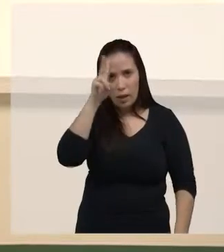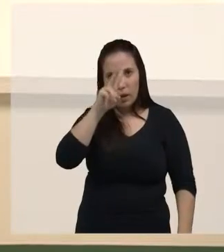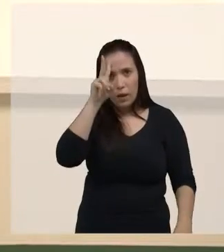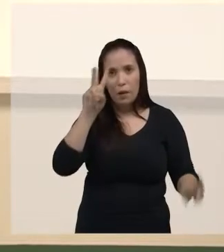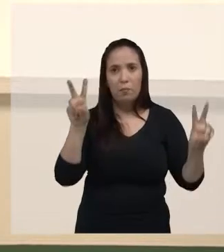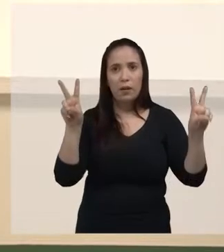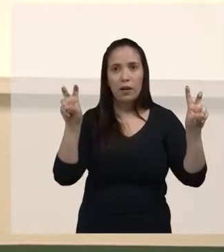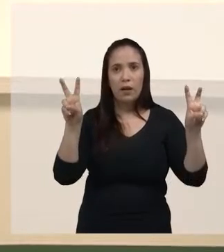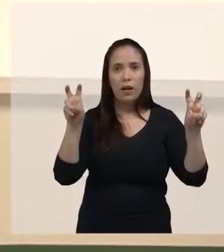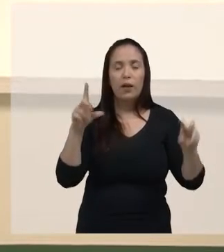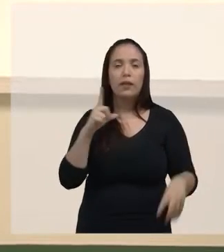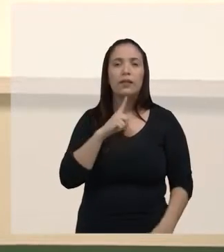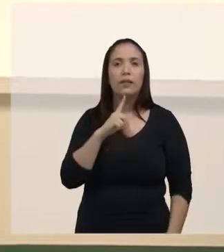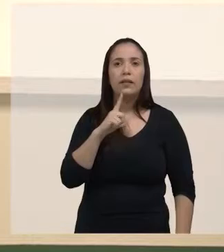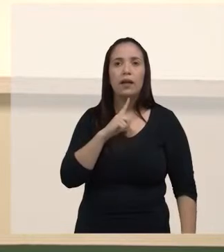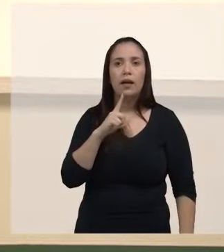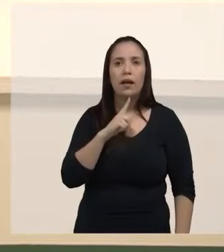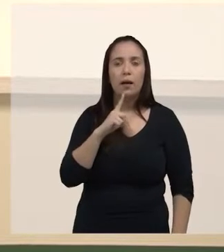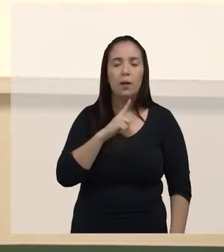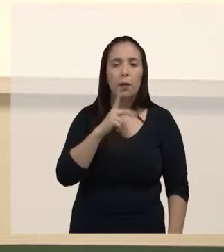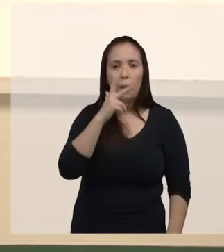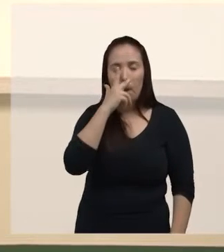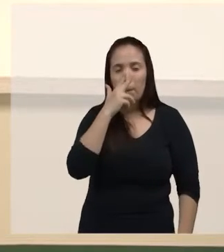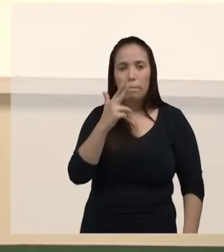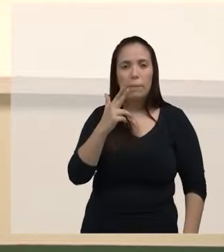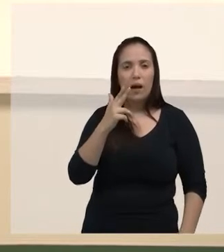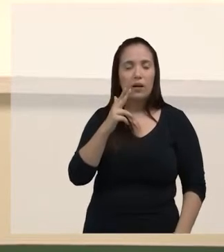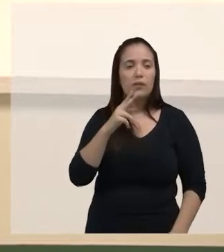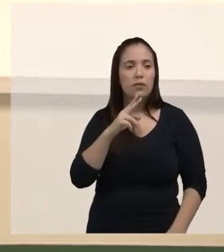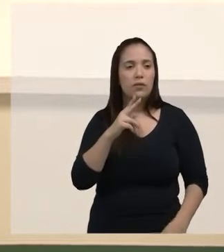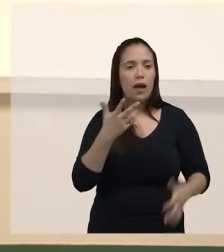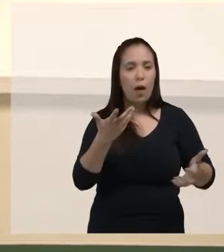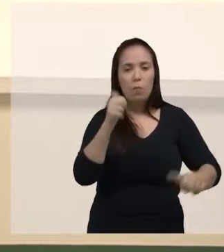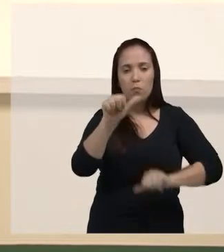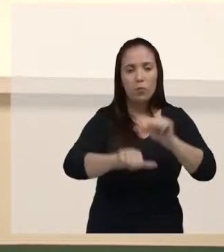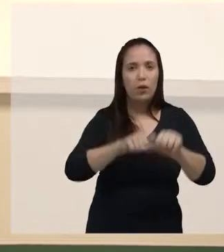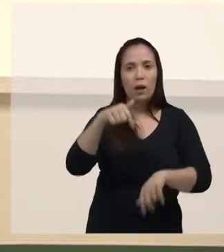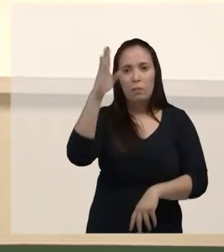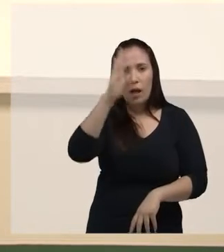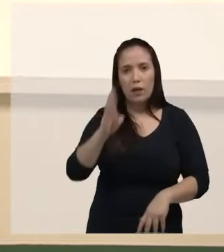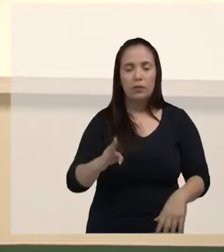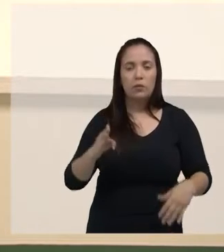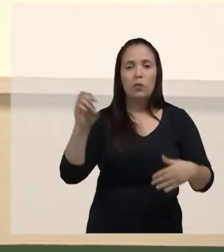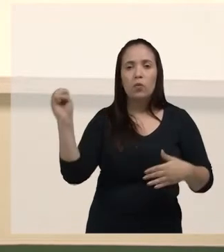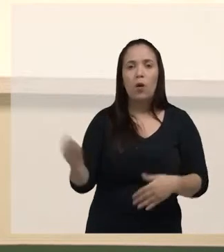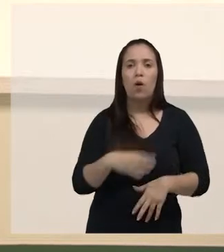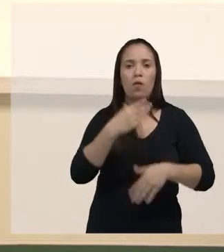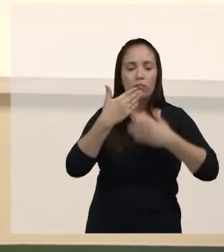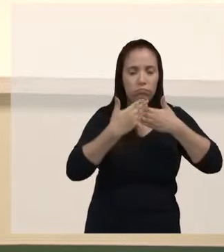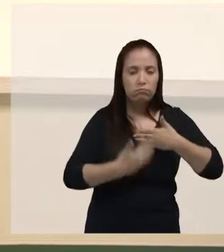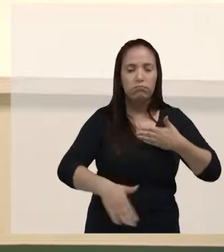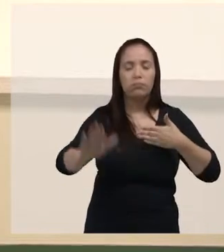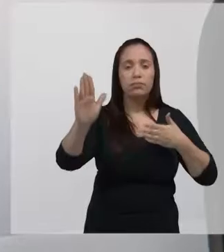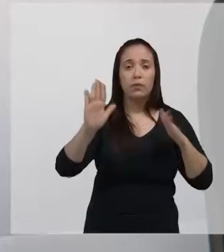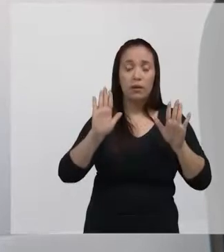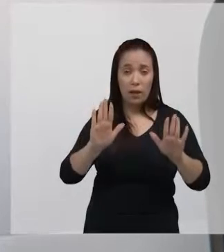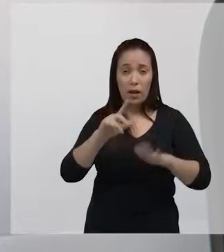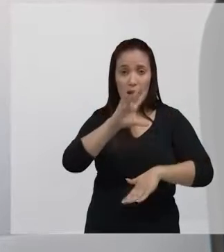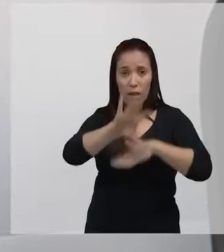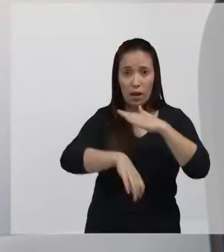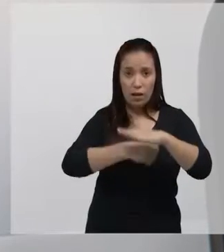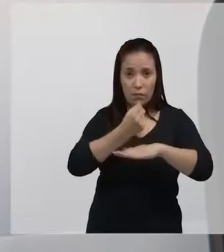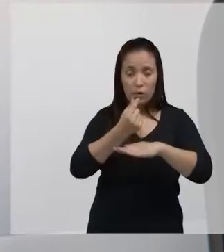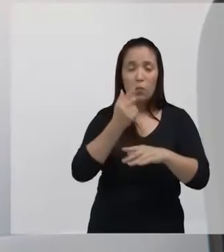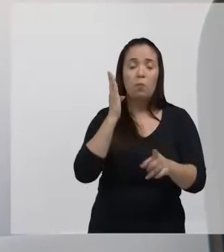célebre, né? Acho que estão passando o país a limpo, né? Não. A gente tinha essa ideia. E o Lava Jato, sem dúvida, foi um dos motivos